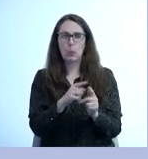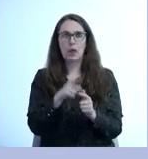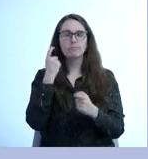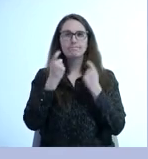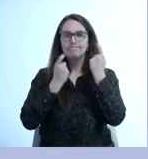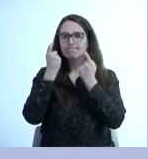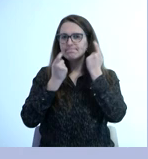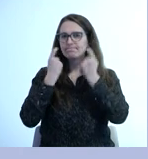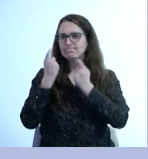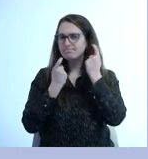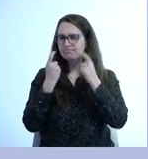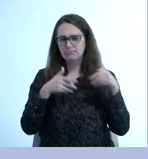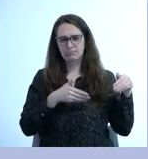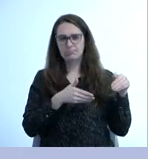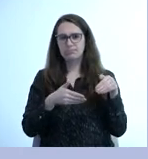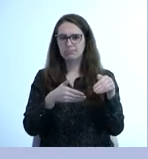confrontando